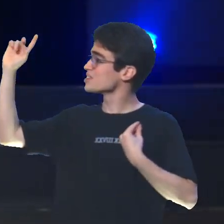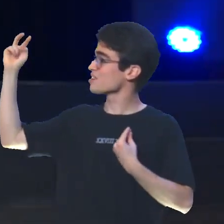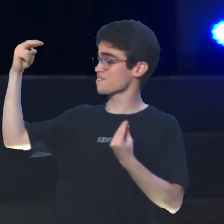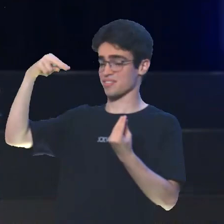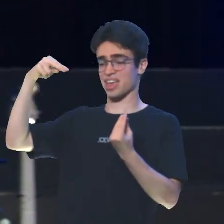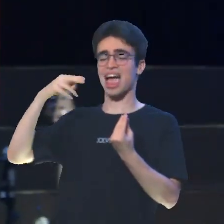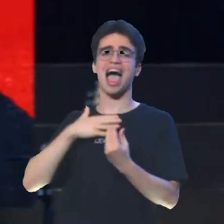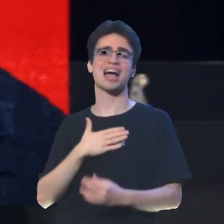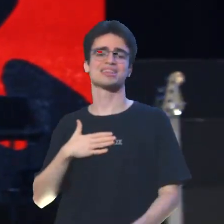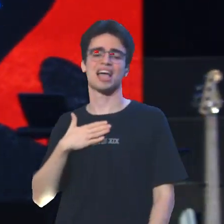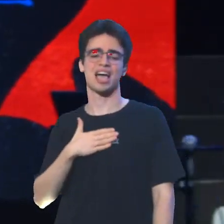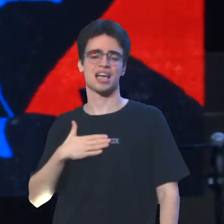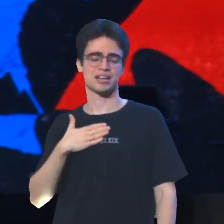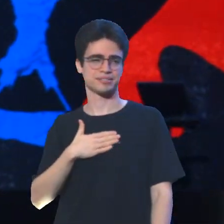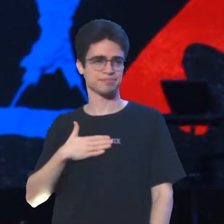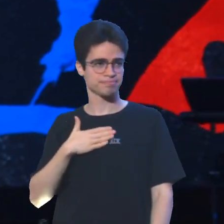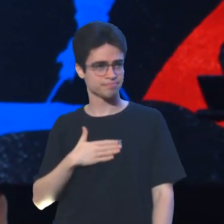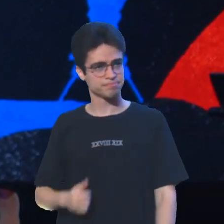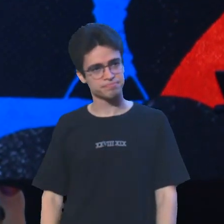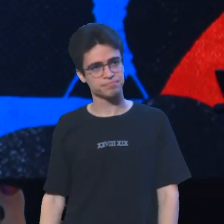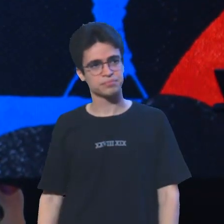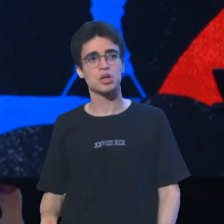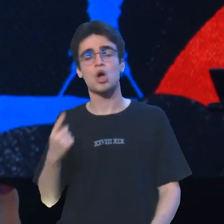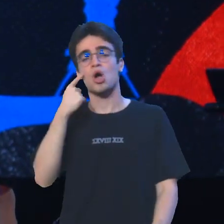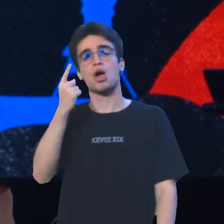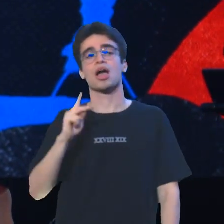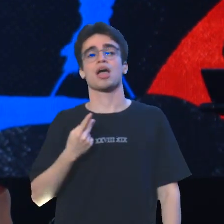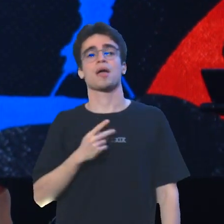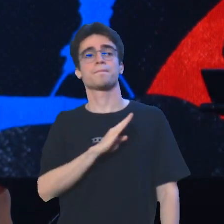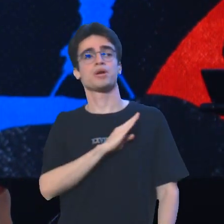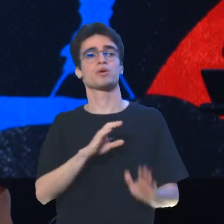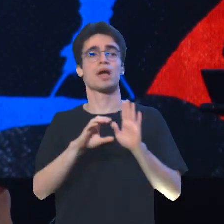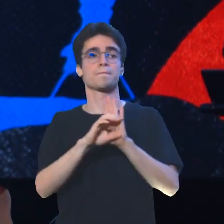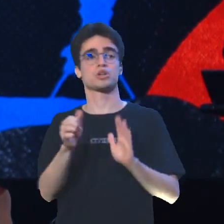o Senhor. Em Hebreus, no capítulo